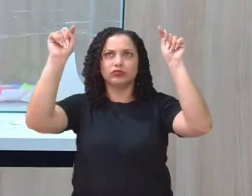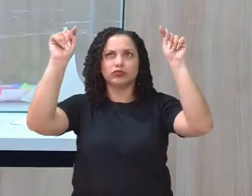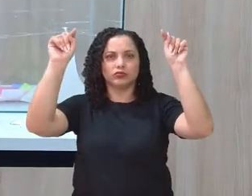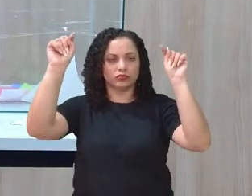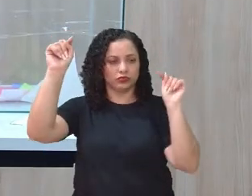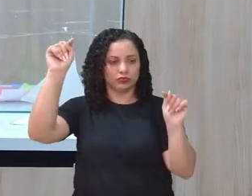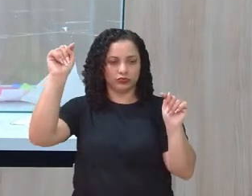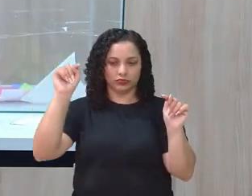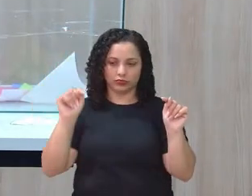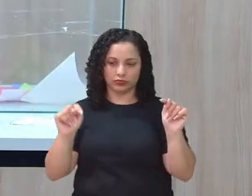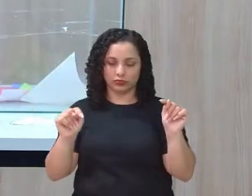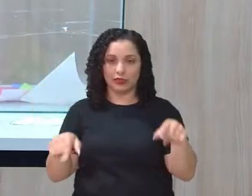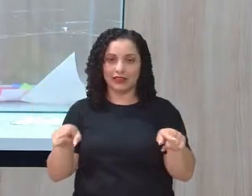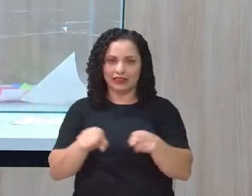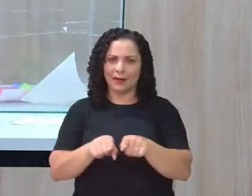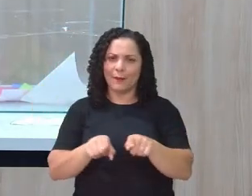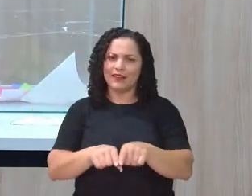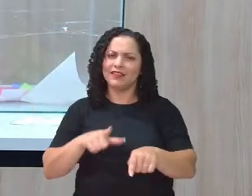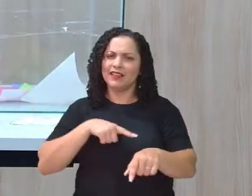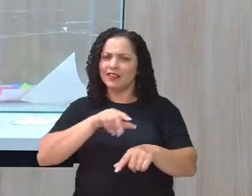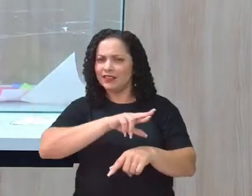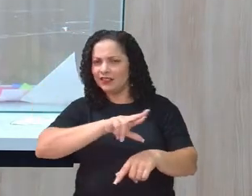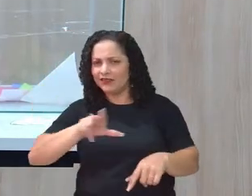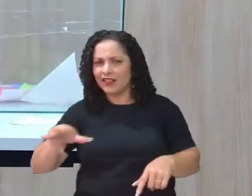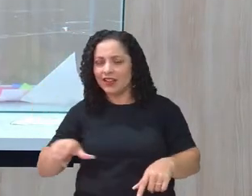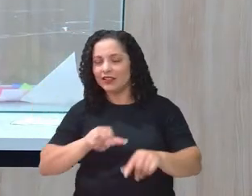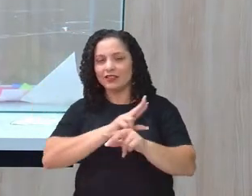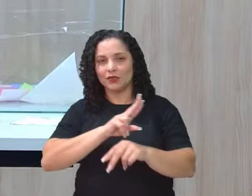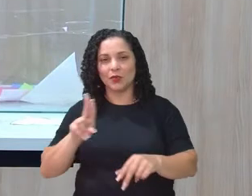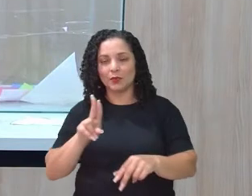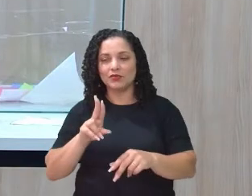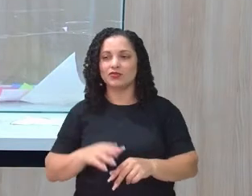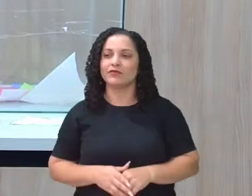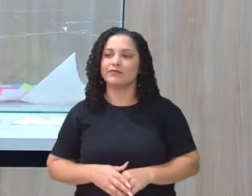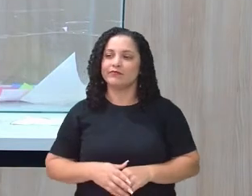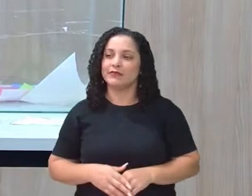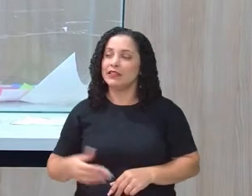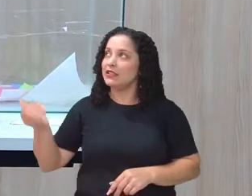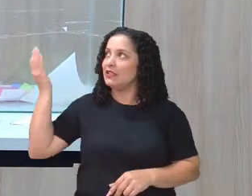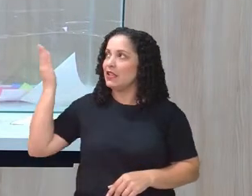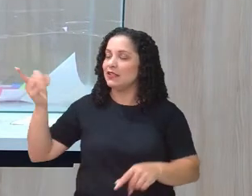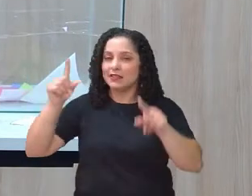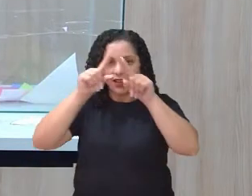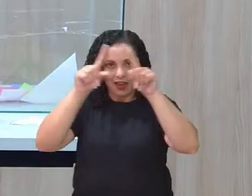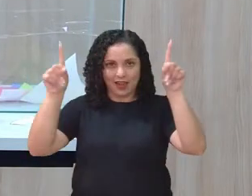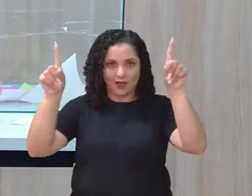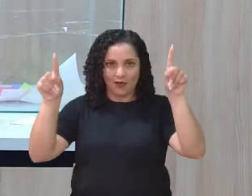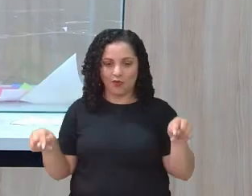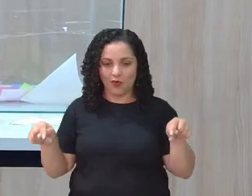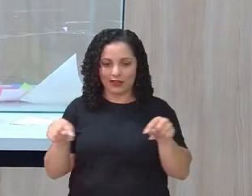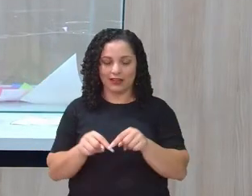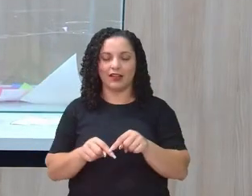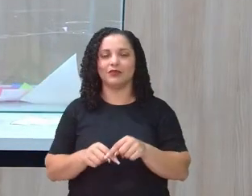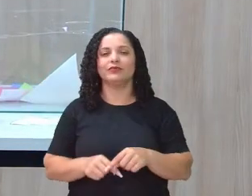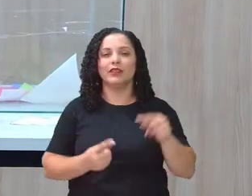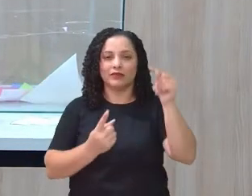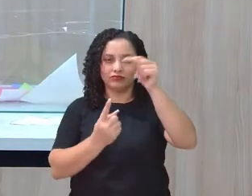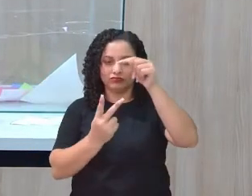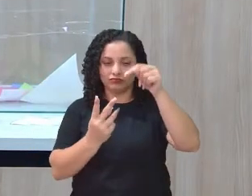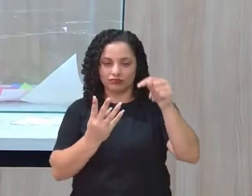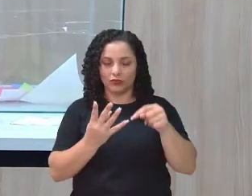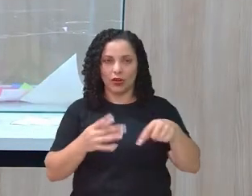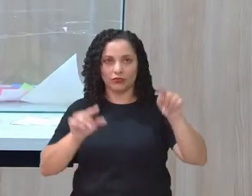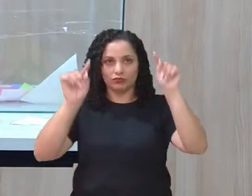vários outros nomes para esses quadriláteros. E um deles é o quadrado. O quadrado ele é um quadrilátero que